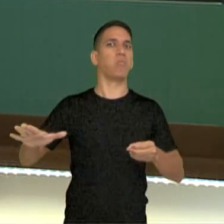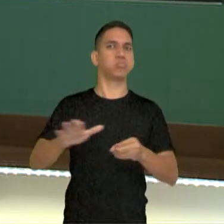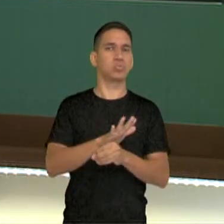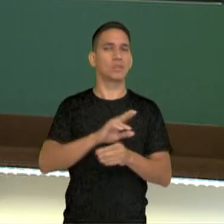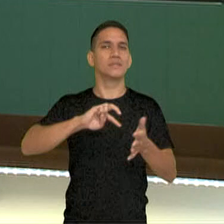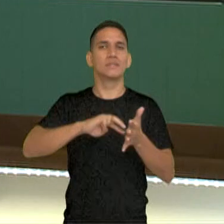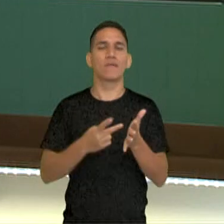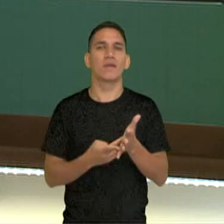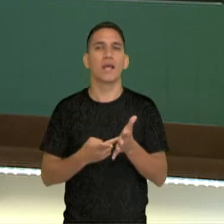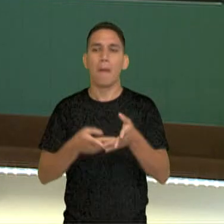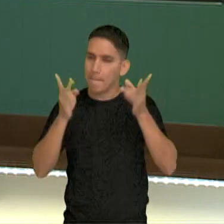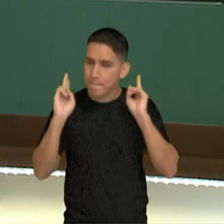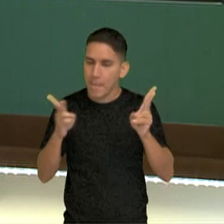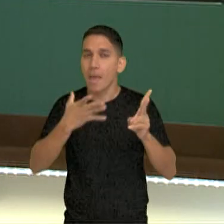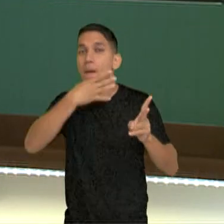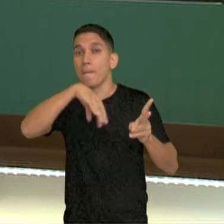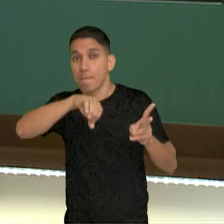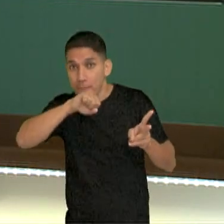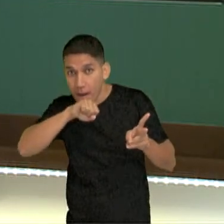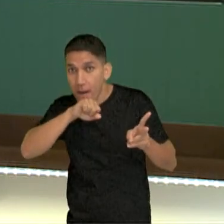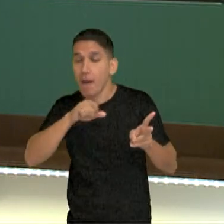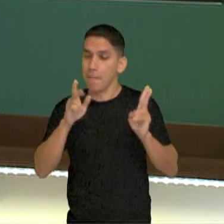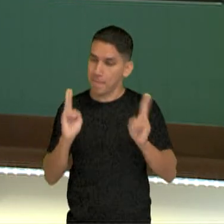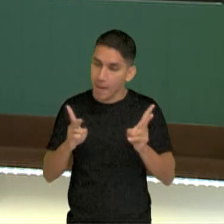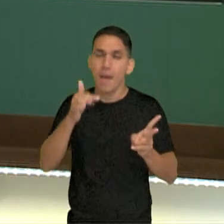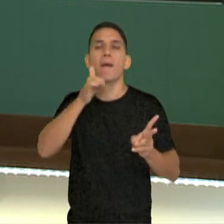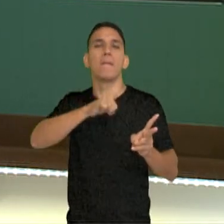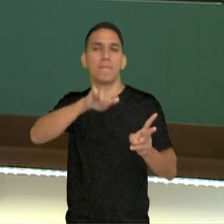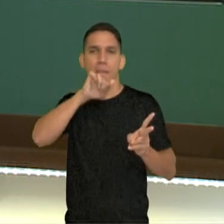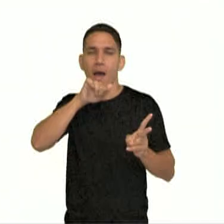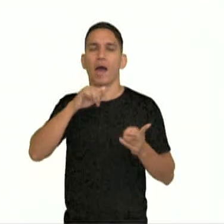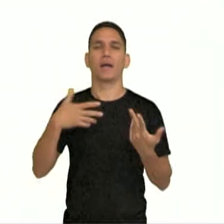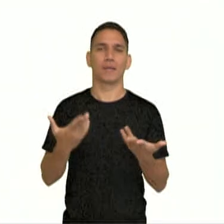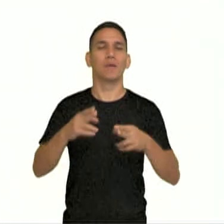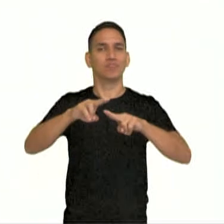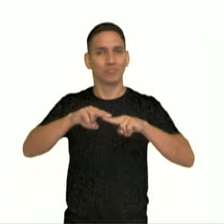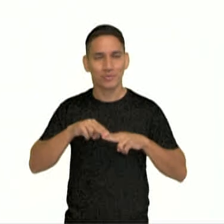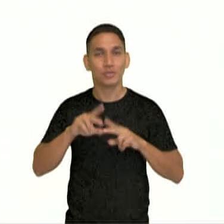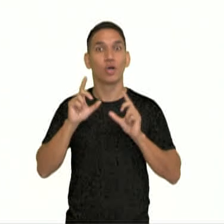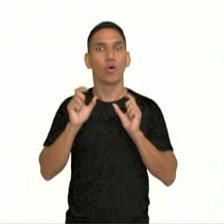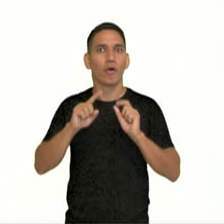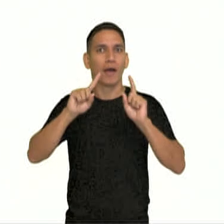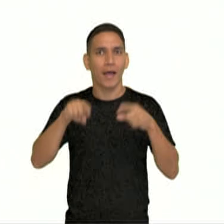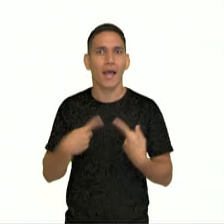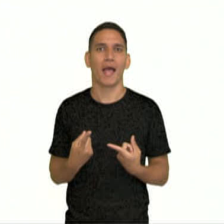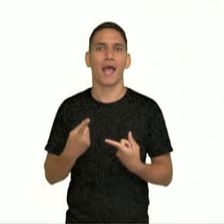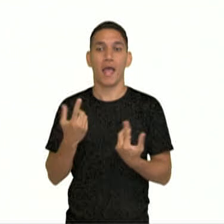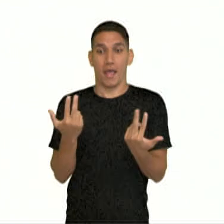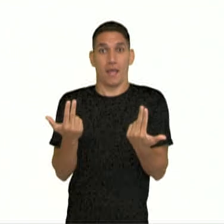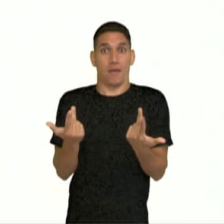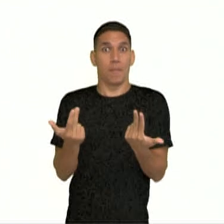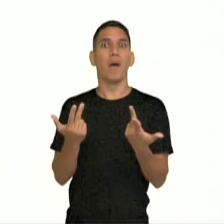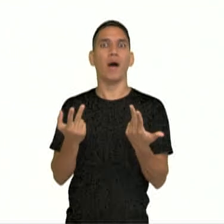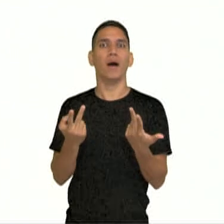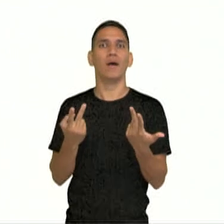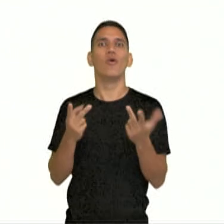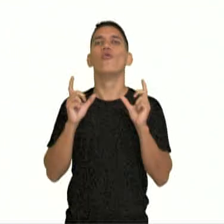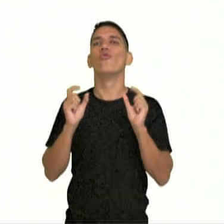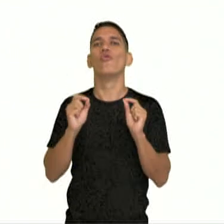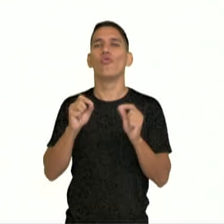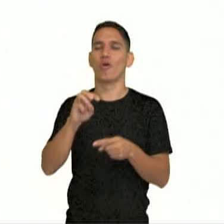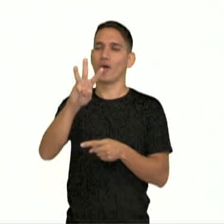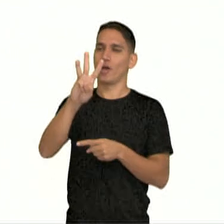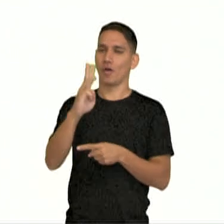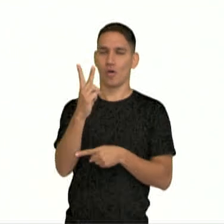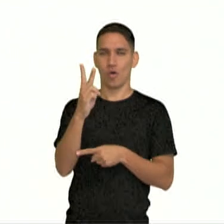mesmo pai e da mesma mãe, certo? Então aí nós chamamos que é aquele irmão, né, que é de